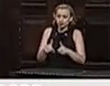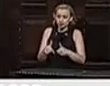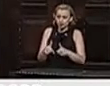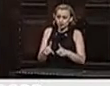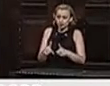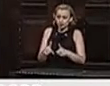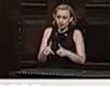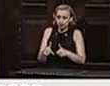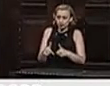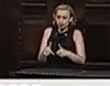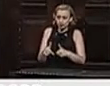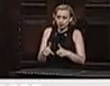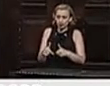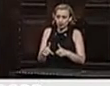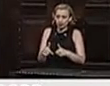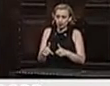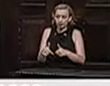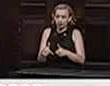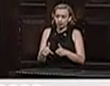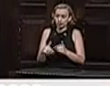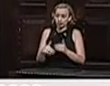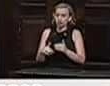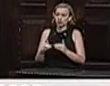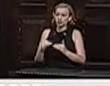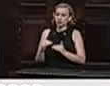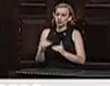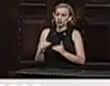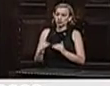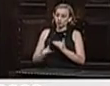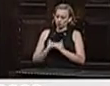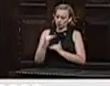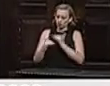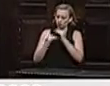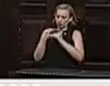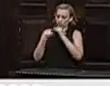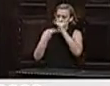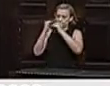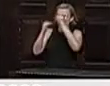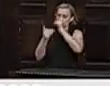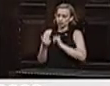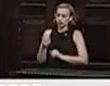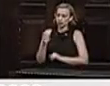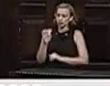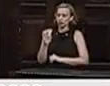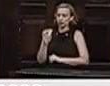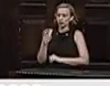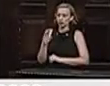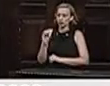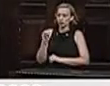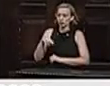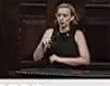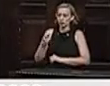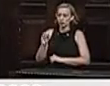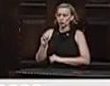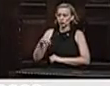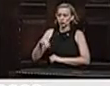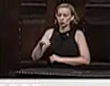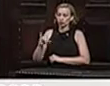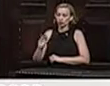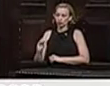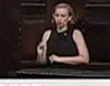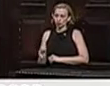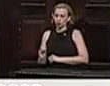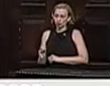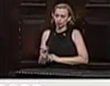nós vamos, no potencial de crescimento econômico, por exemplo, nas universidades, com potencial de pesquisa, de extensão e de ensino, que